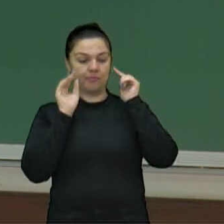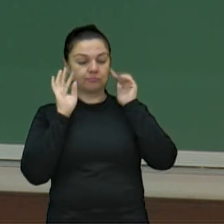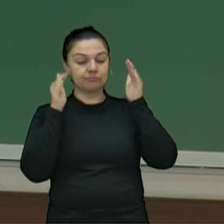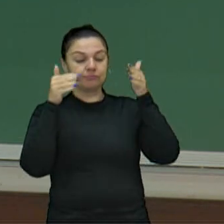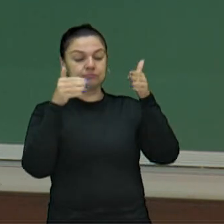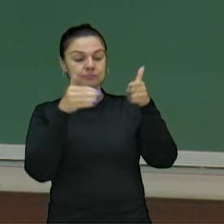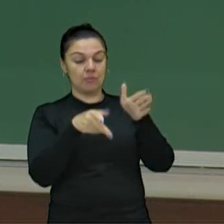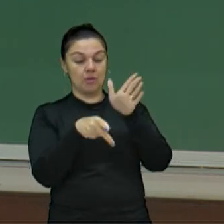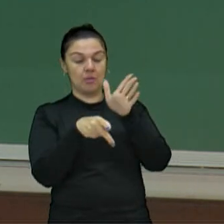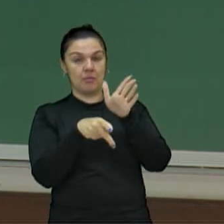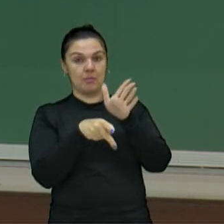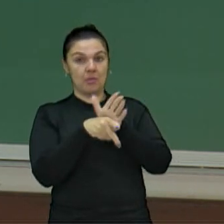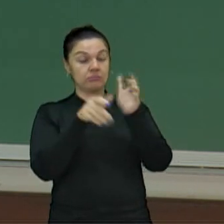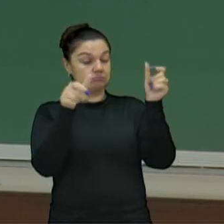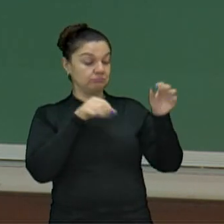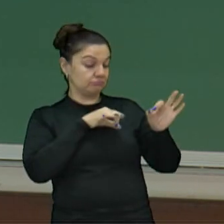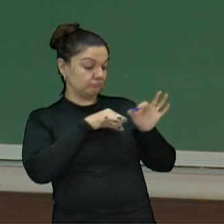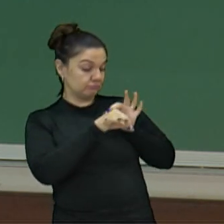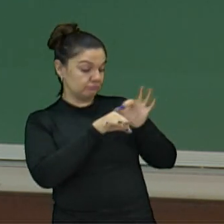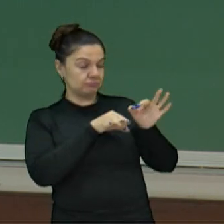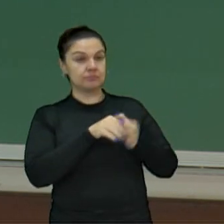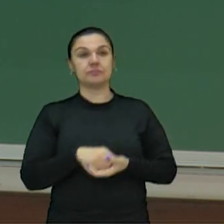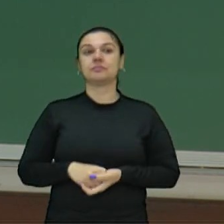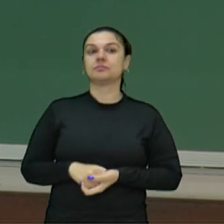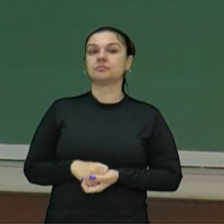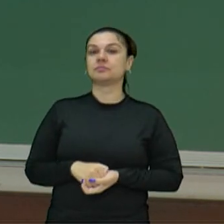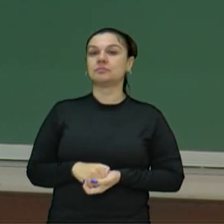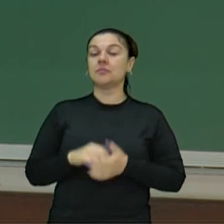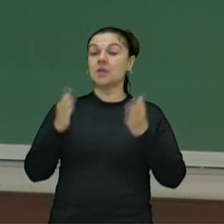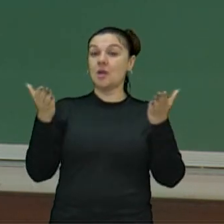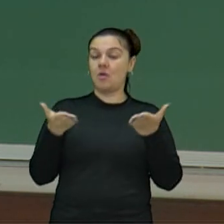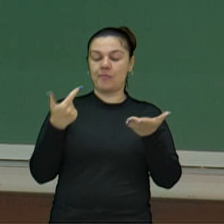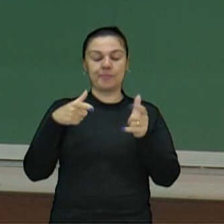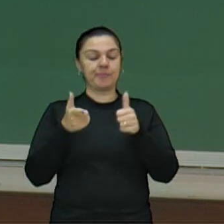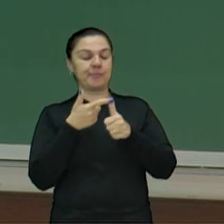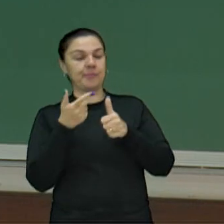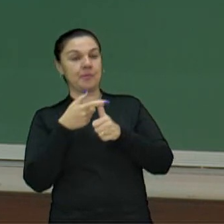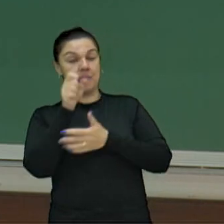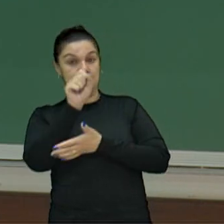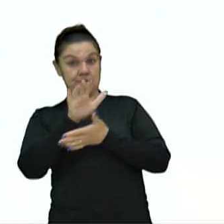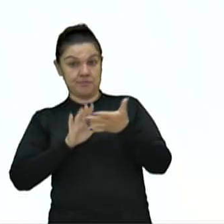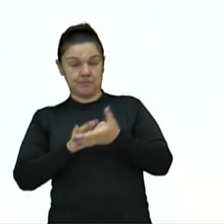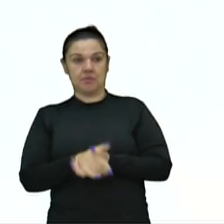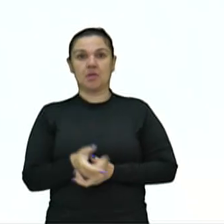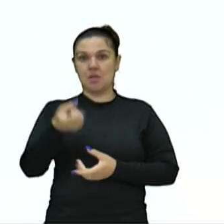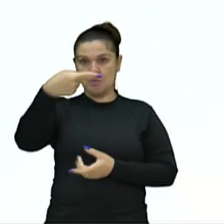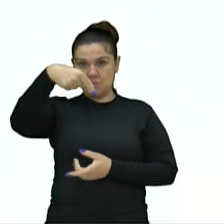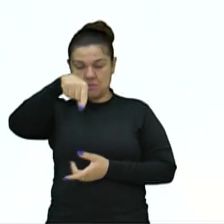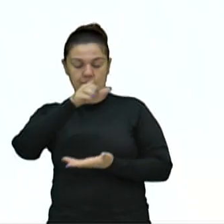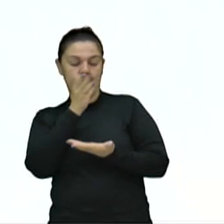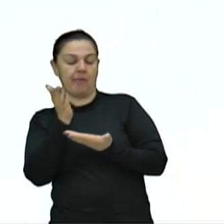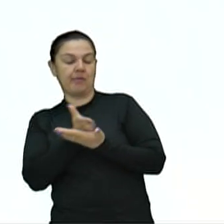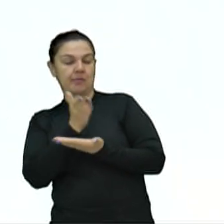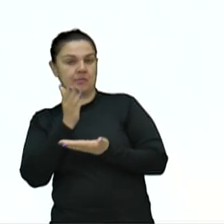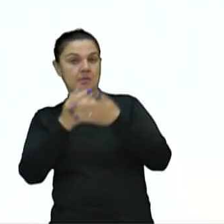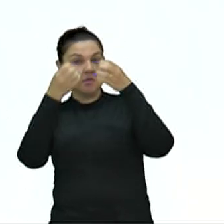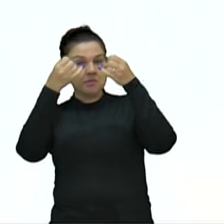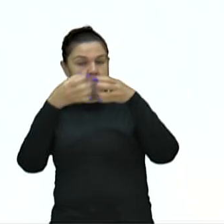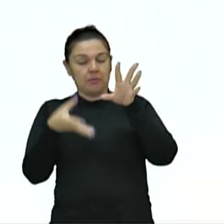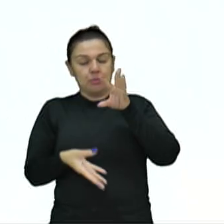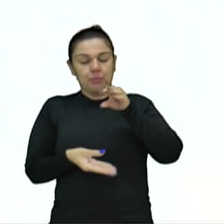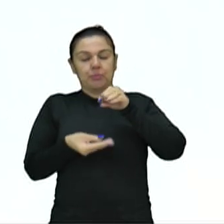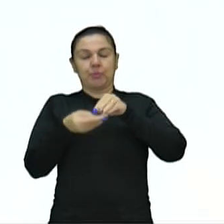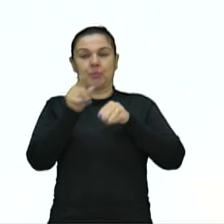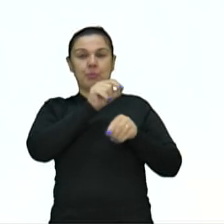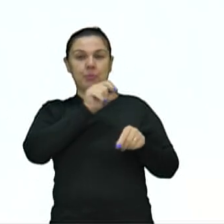característica fundamental do estruturalismo. Então vamos para o exercício número 1. Em seu caderno, explique de modo